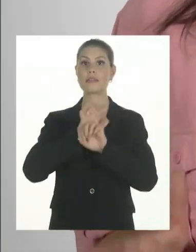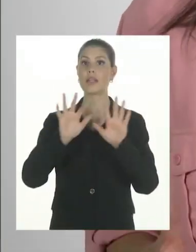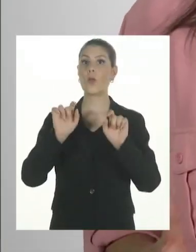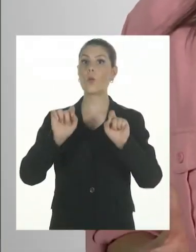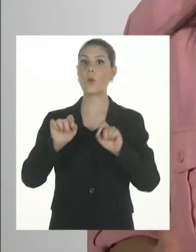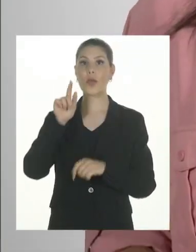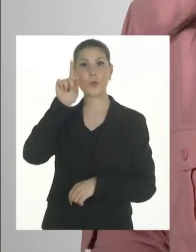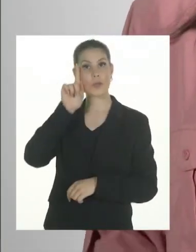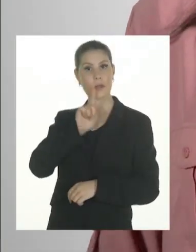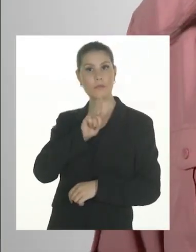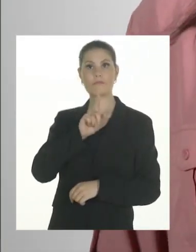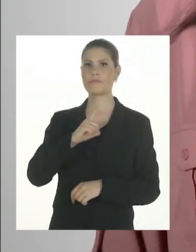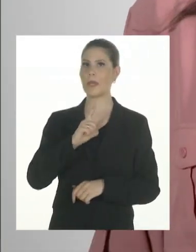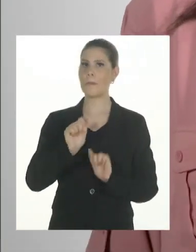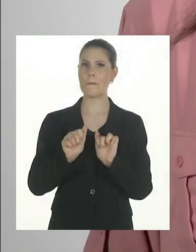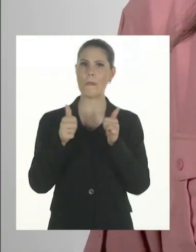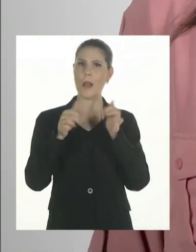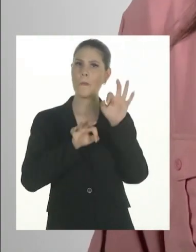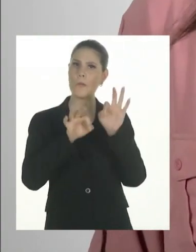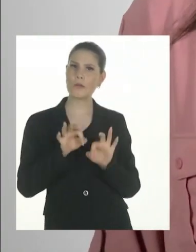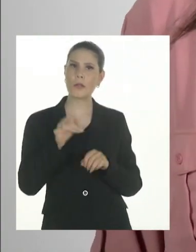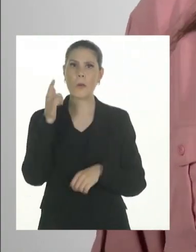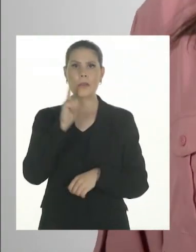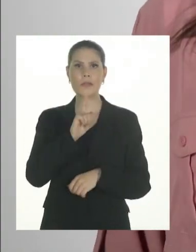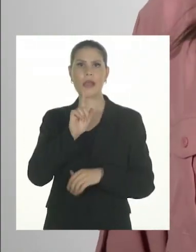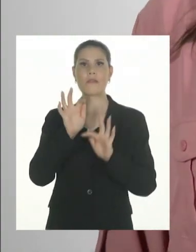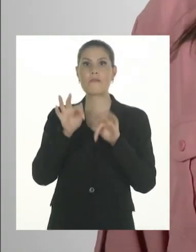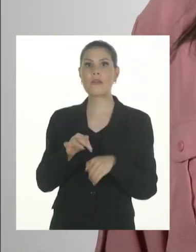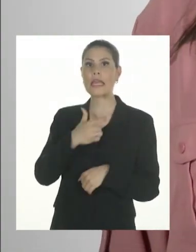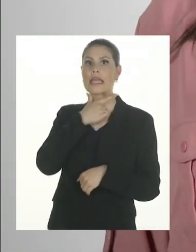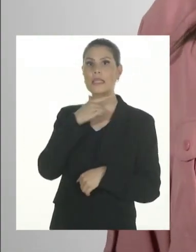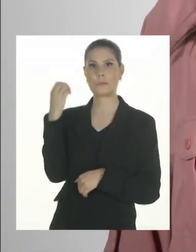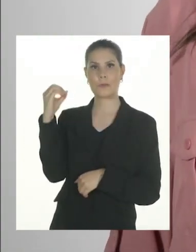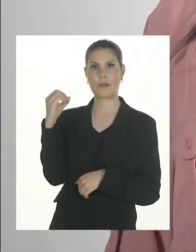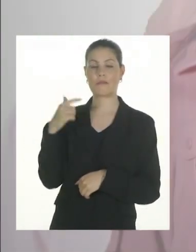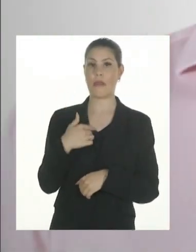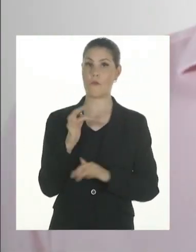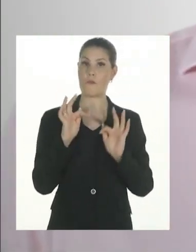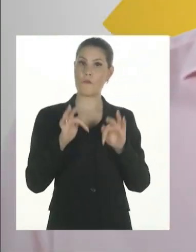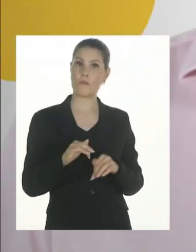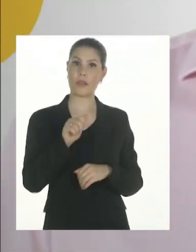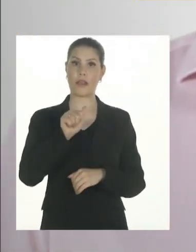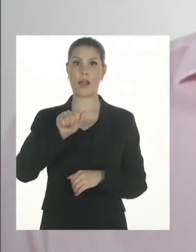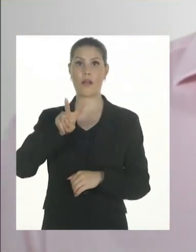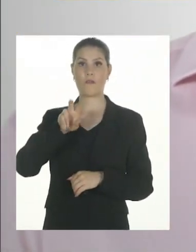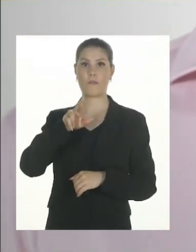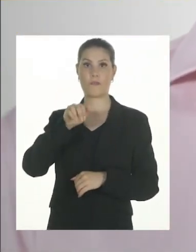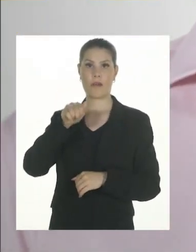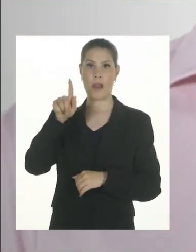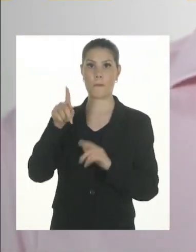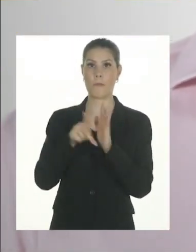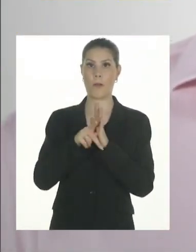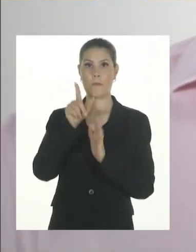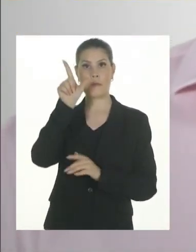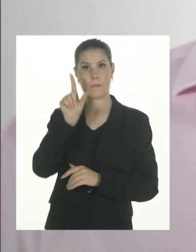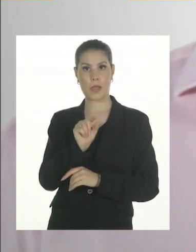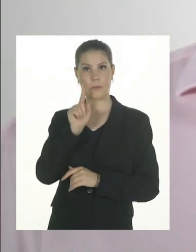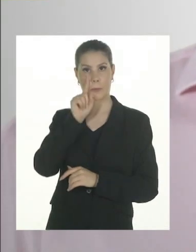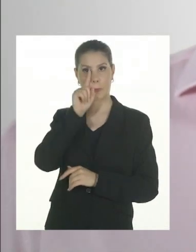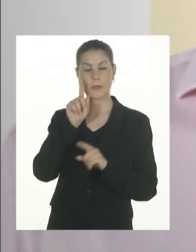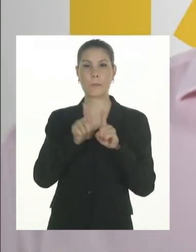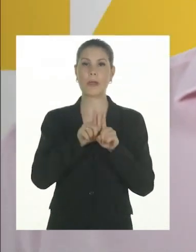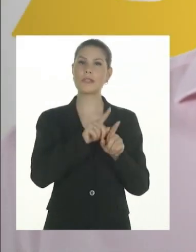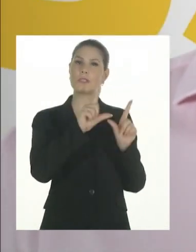Está cada vez mais claro que Gustavo Paim tem o melhor projeto para tirar Porto Alegre da crise. Vou acabar com o alvará para atividade de baixo